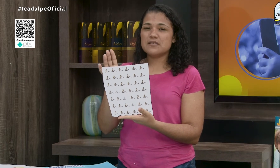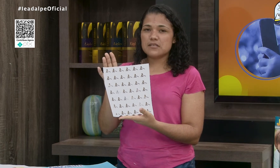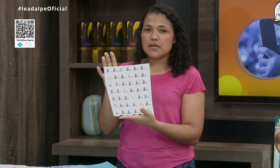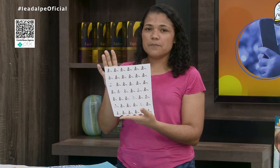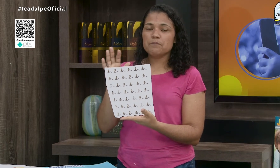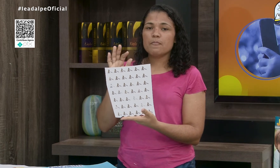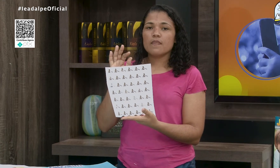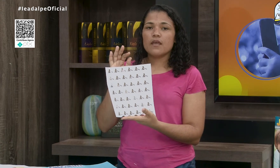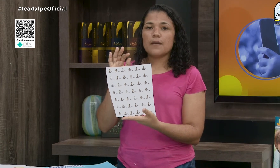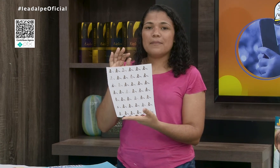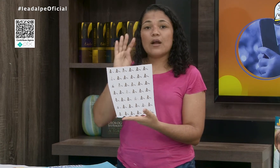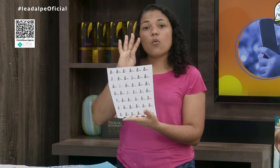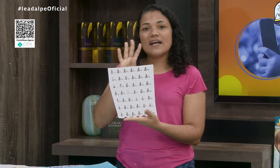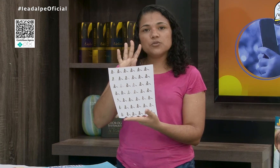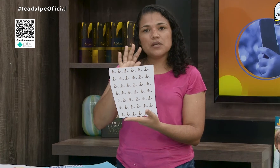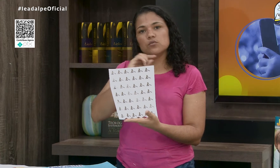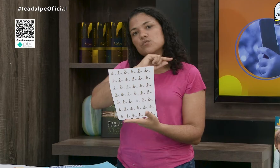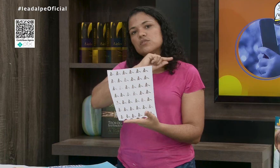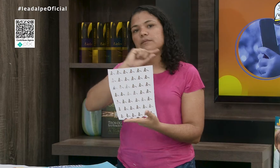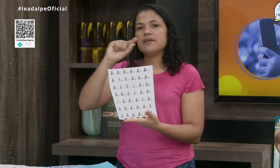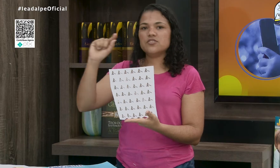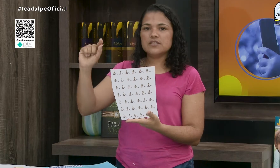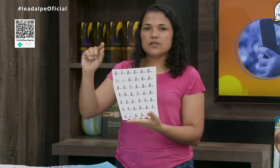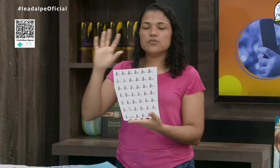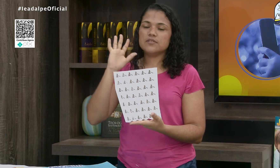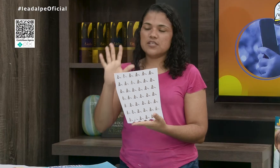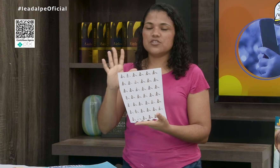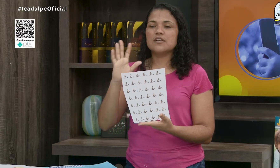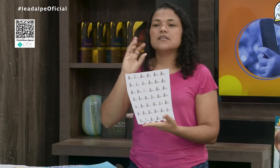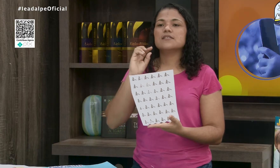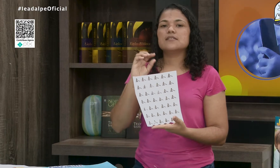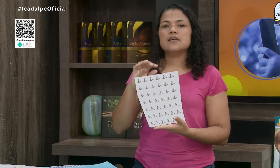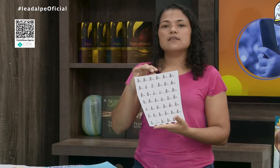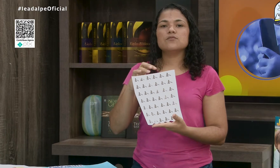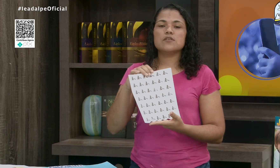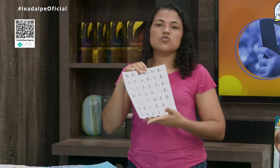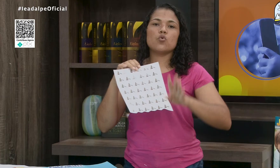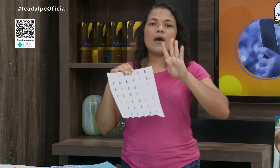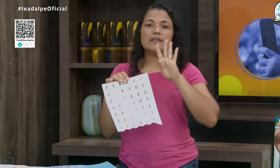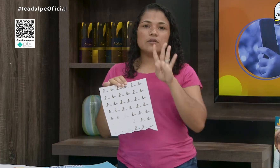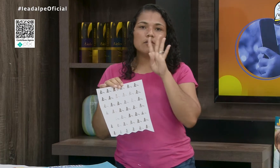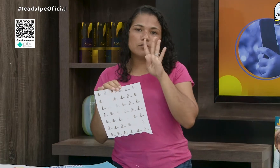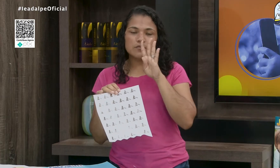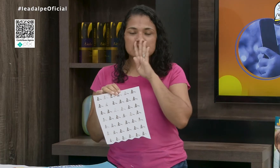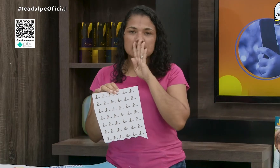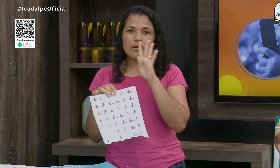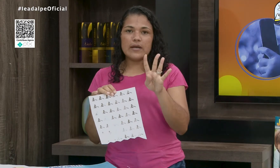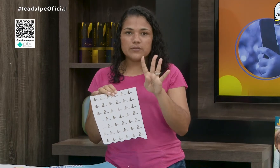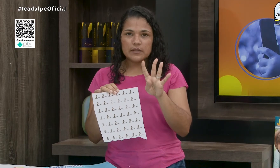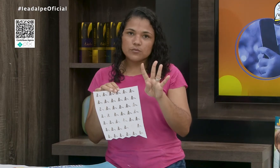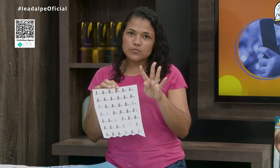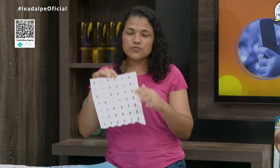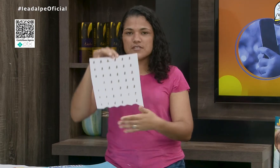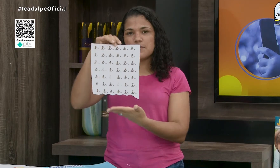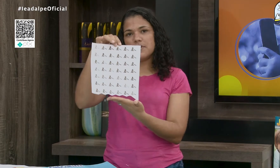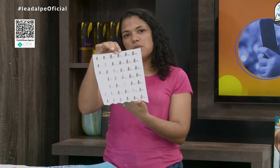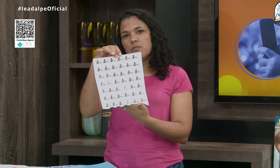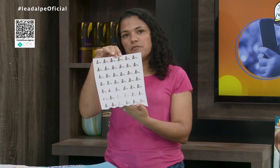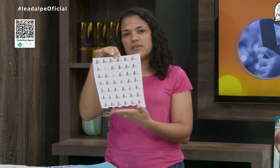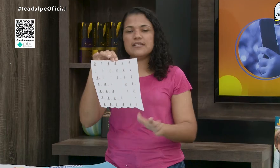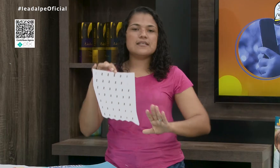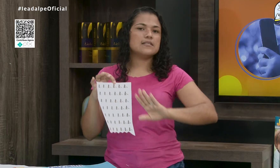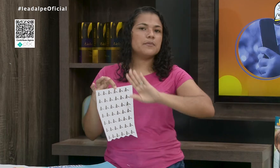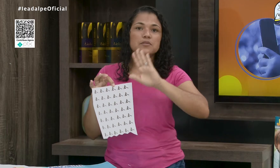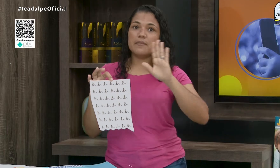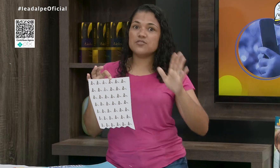para fazer para quatro alunos o trimestre inteiro. Ou seja, se os seus quatro alunos, você tiver quatro alunos, você imprimir